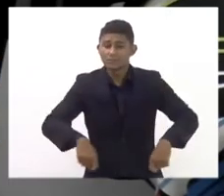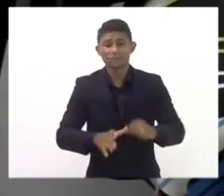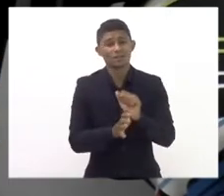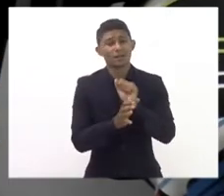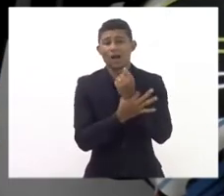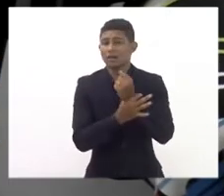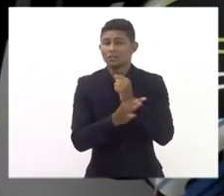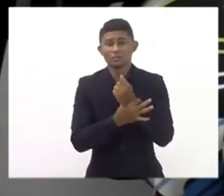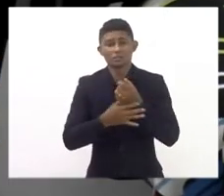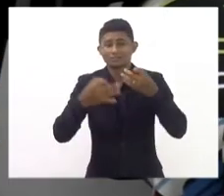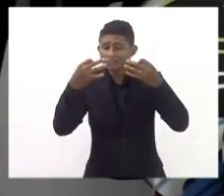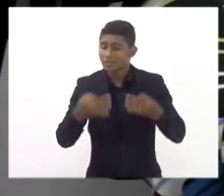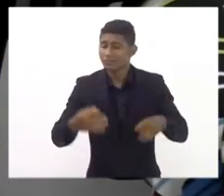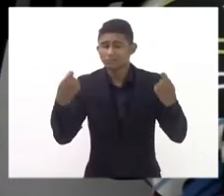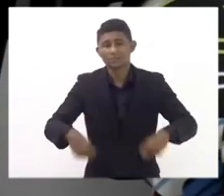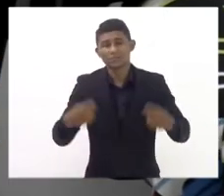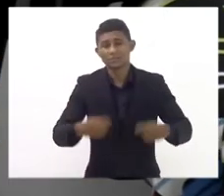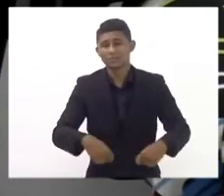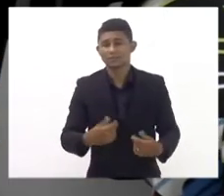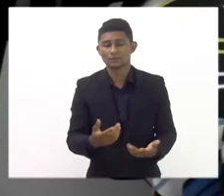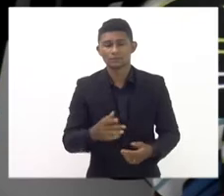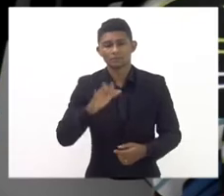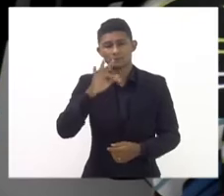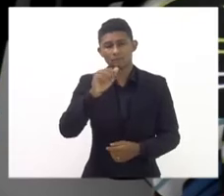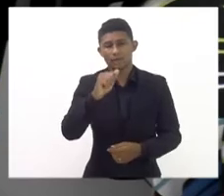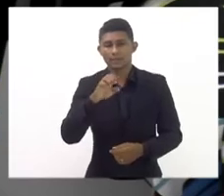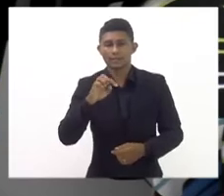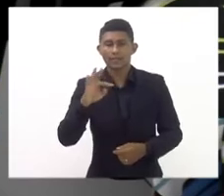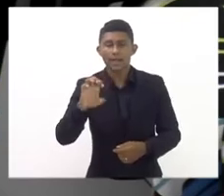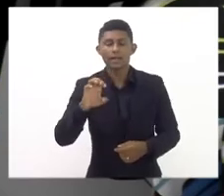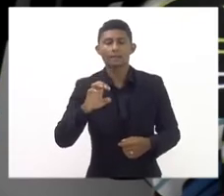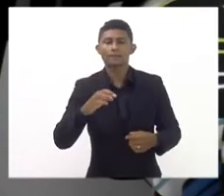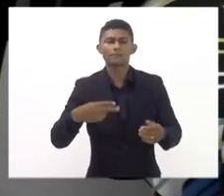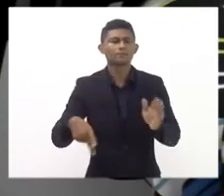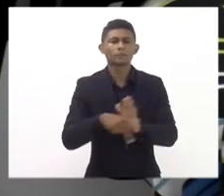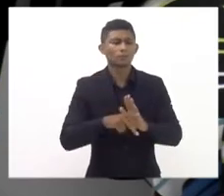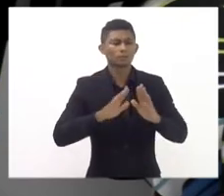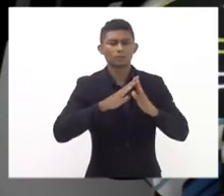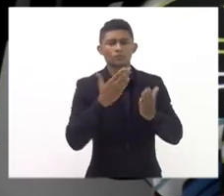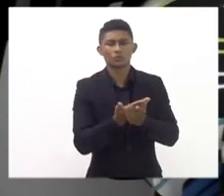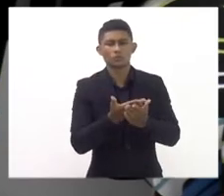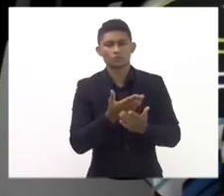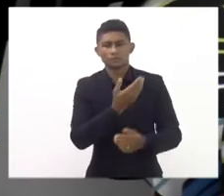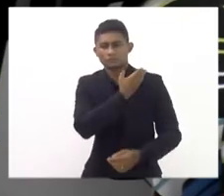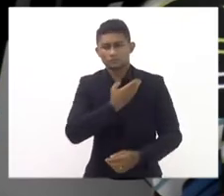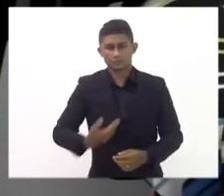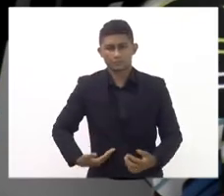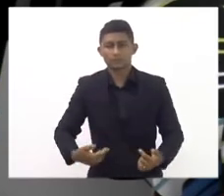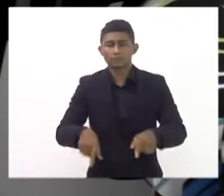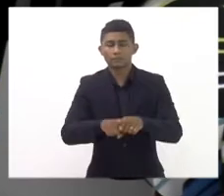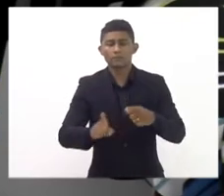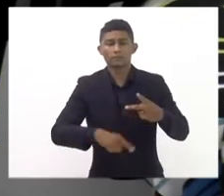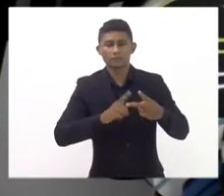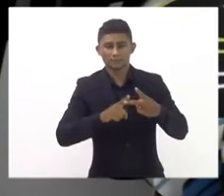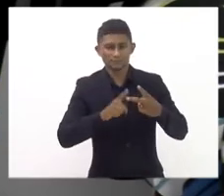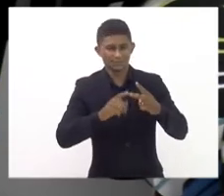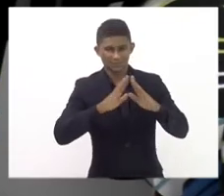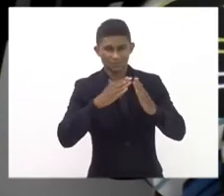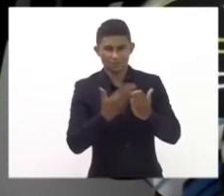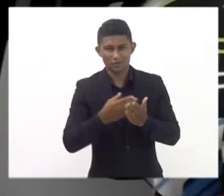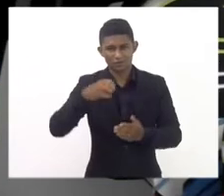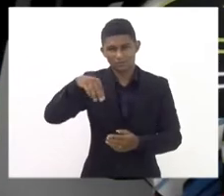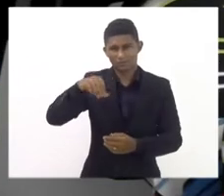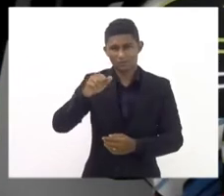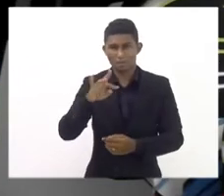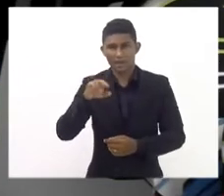cenário, né? Enfim, a FATEC é uma escola da rede pública, a Martins Pena é uma escola pública reconhecida no meio artístico, o que significa que é a melhor